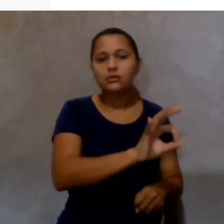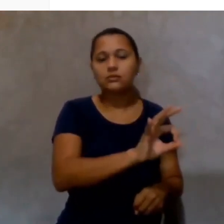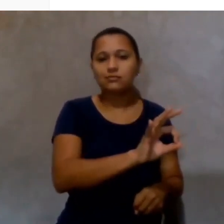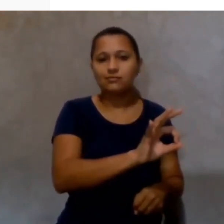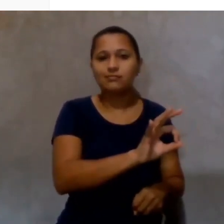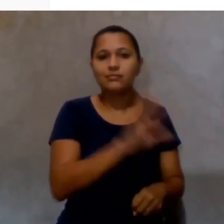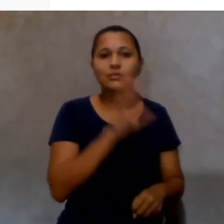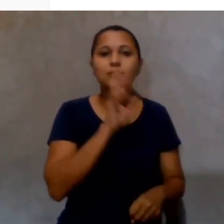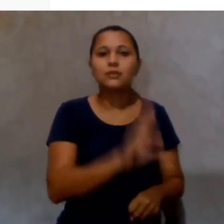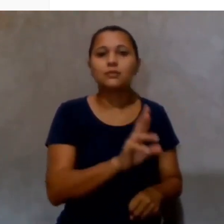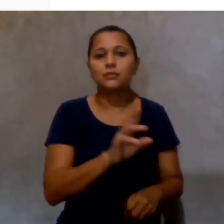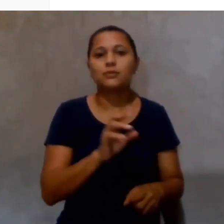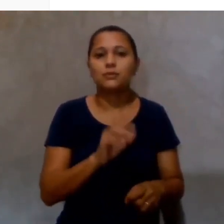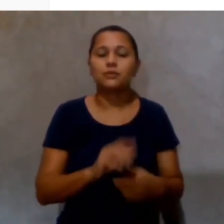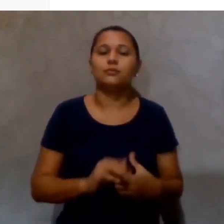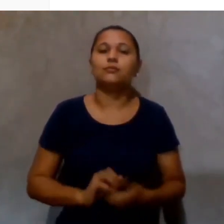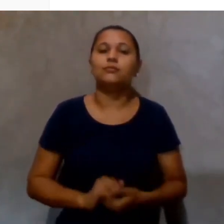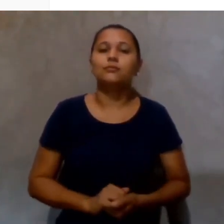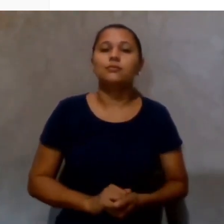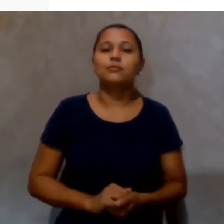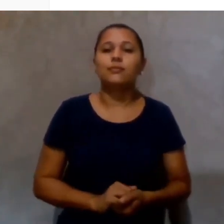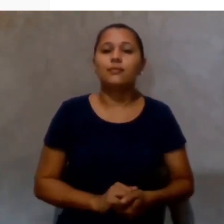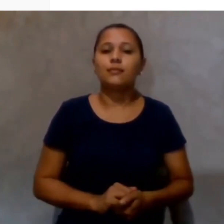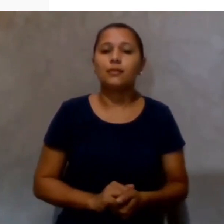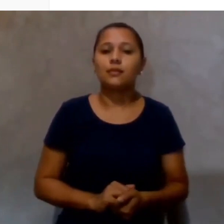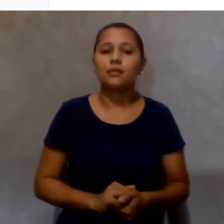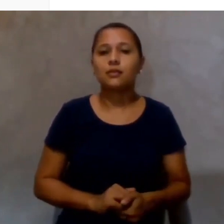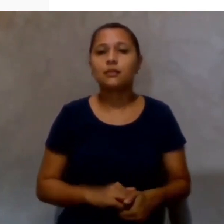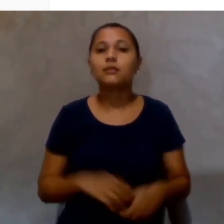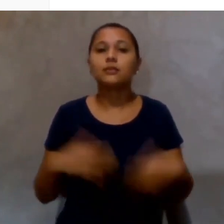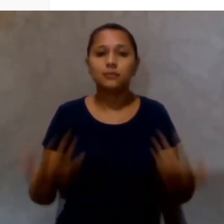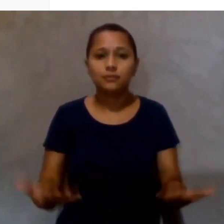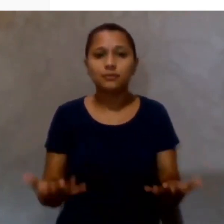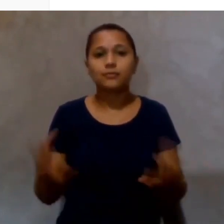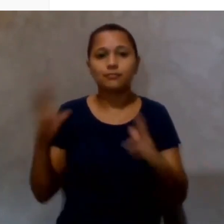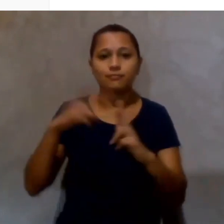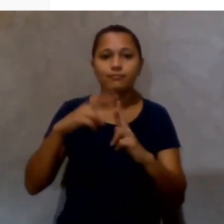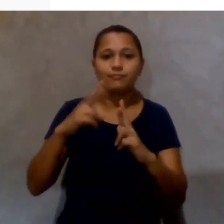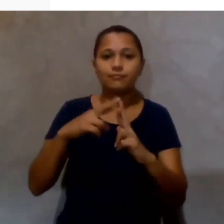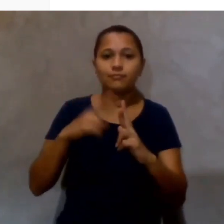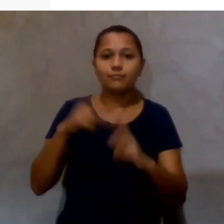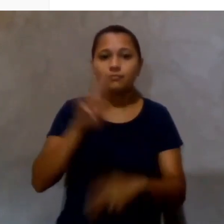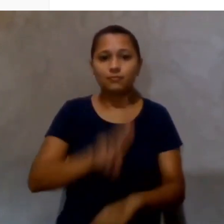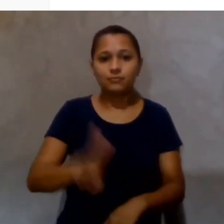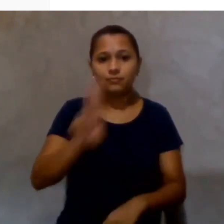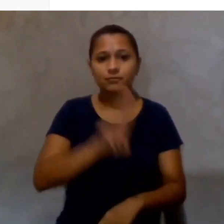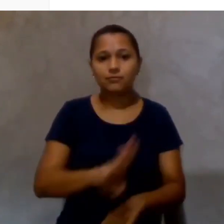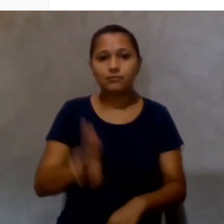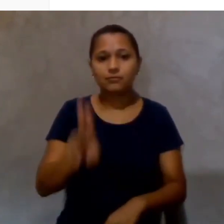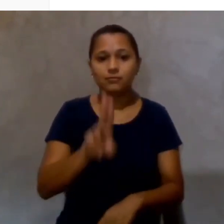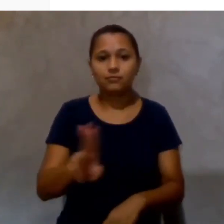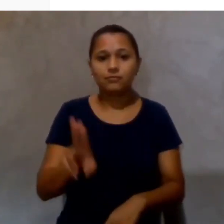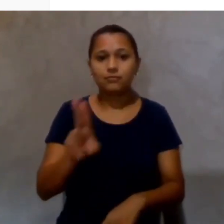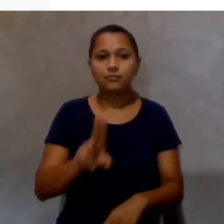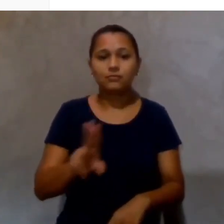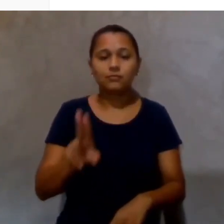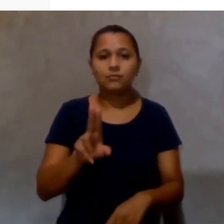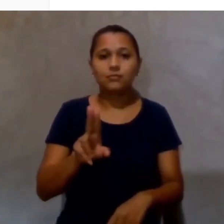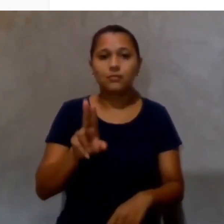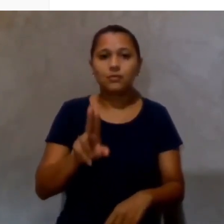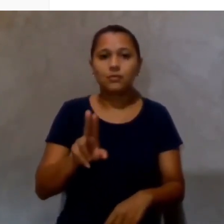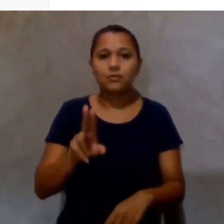Então, essa é a resposta para o nosso problema. Bom, essas foram as referências que utilizamos